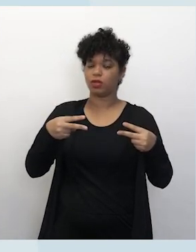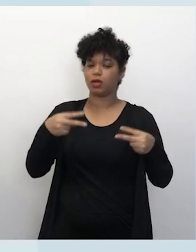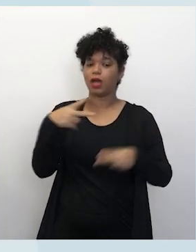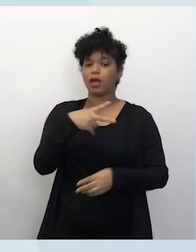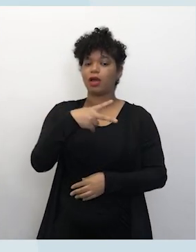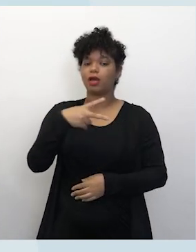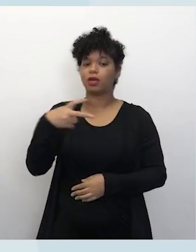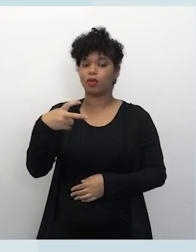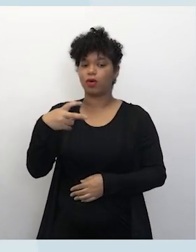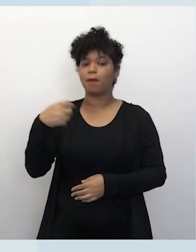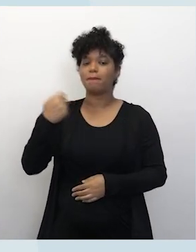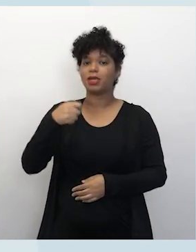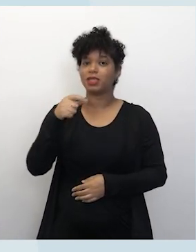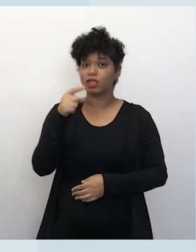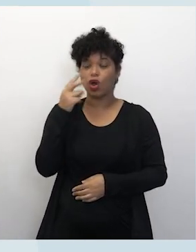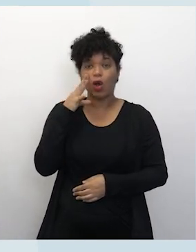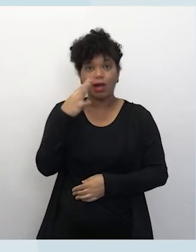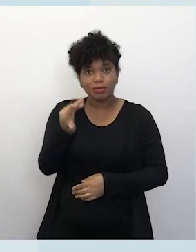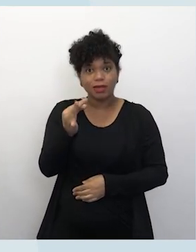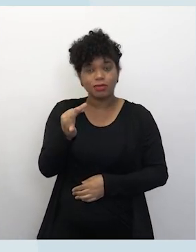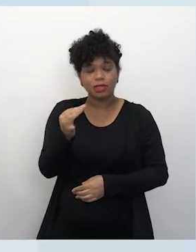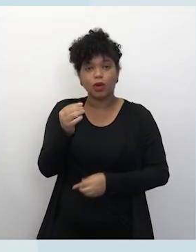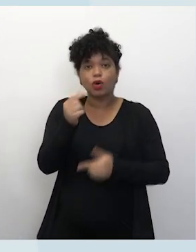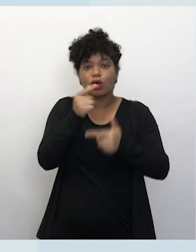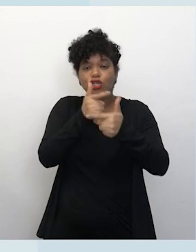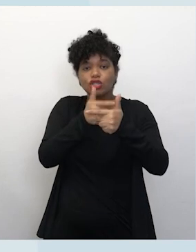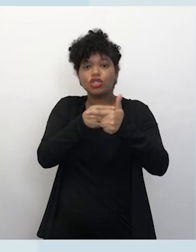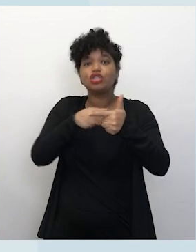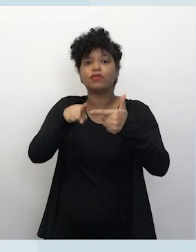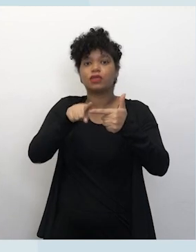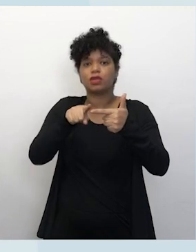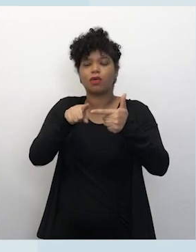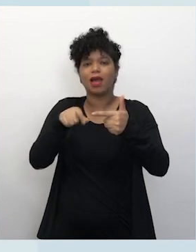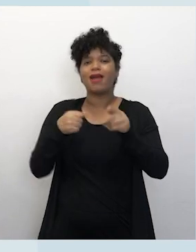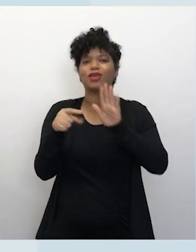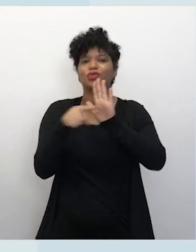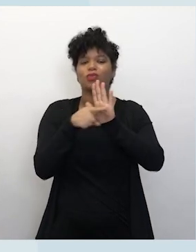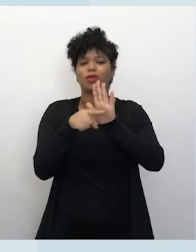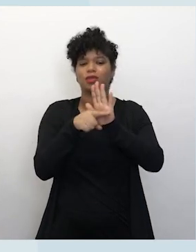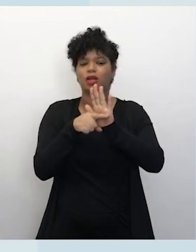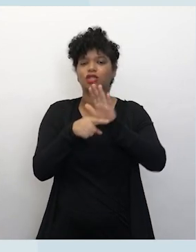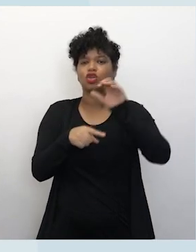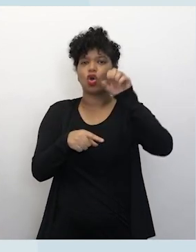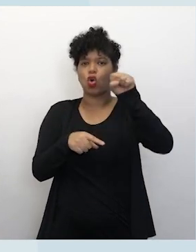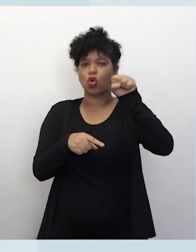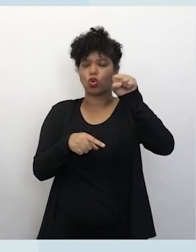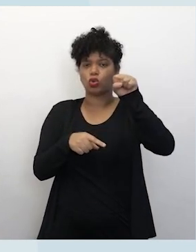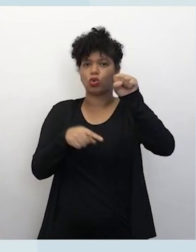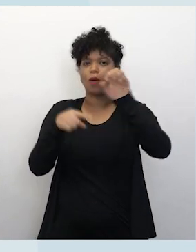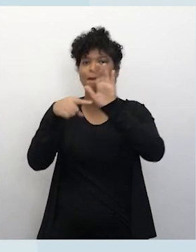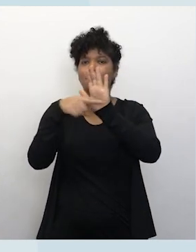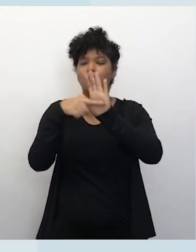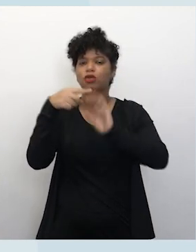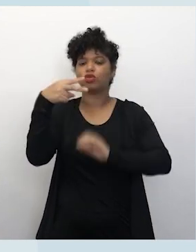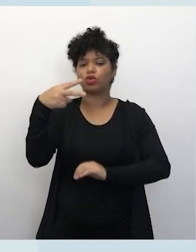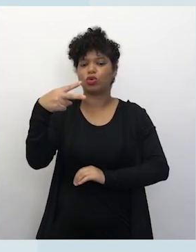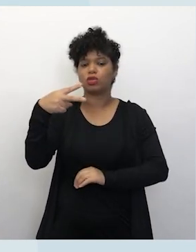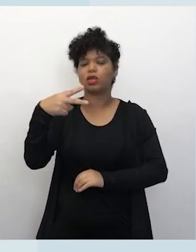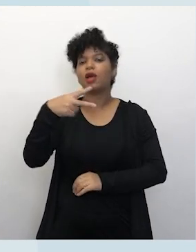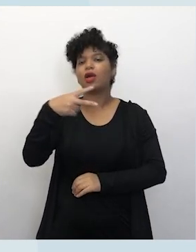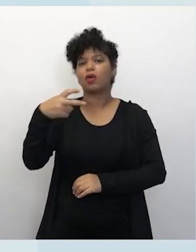lá, a divisão, tem que ficar atento aqui, né? E subtrai os expoentes. Ou seja, eu tenho 8 menos 2, portanto, eu tenho